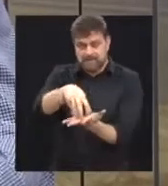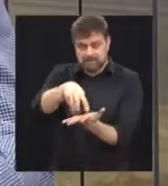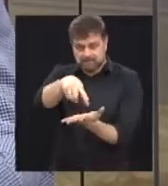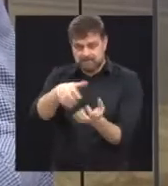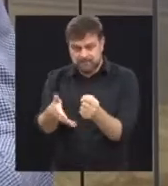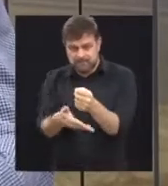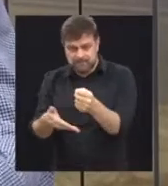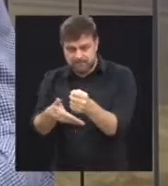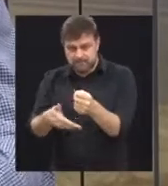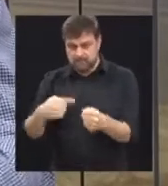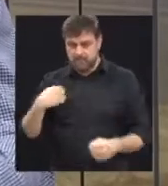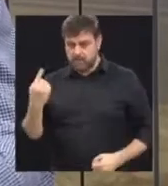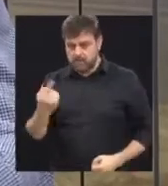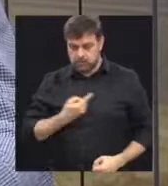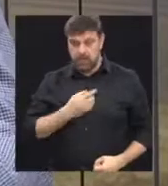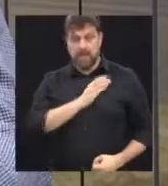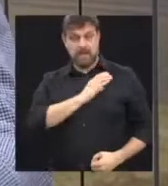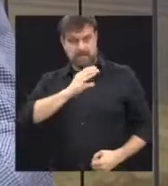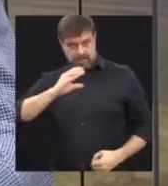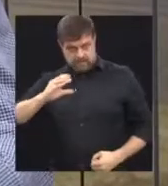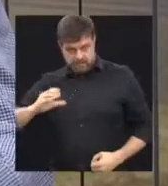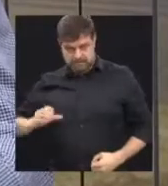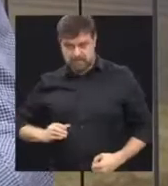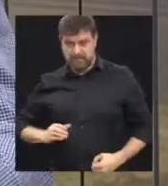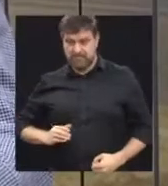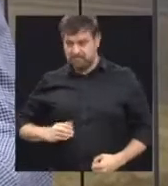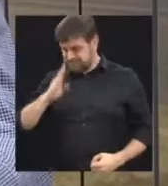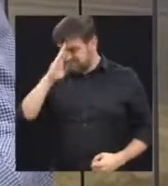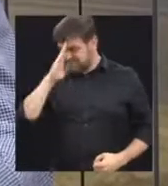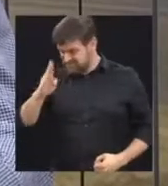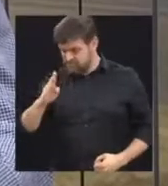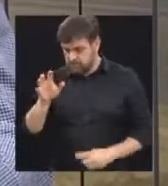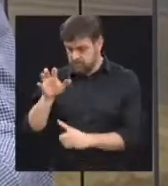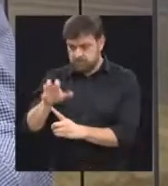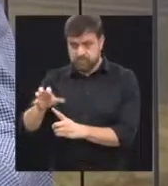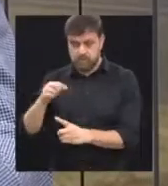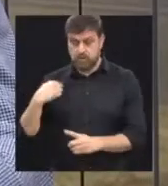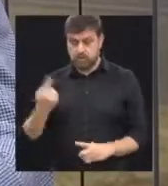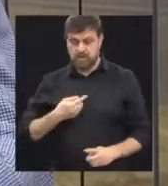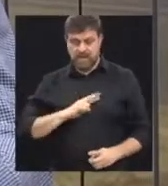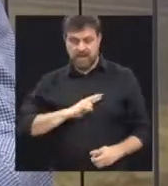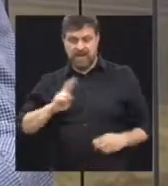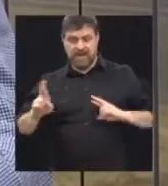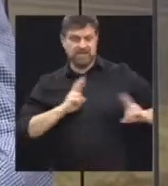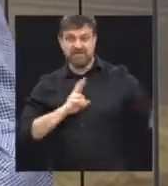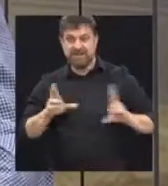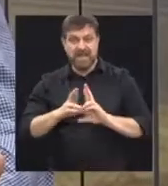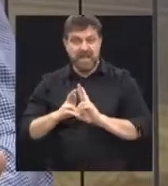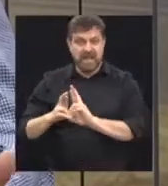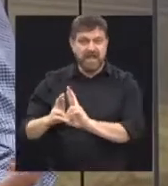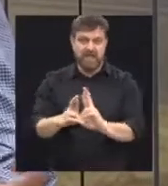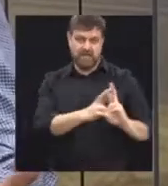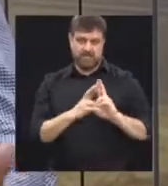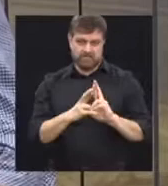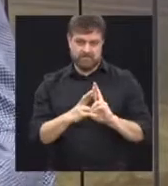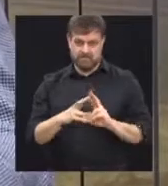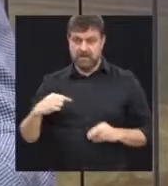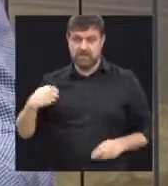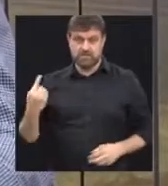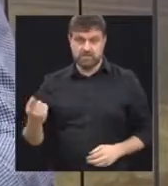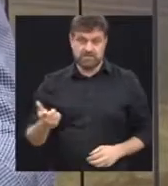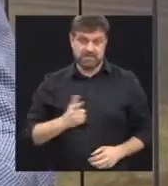entidade ecumênica. Nós somos cristãos, mas não temos nenhuma denominação específica. Nós temos 5 valores, são